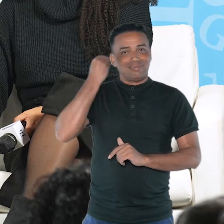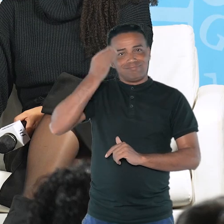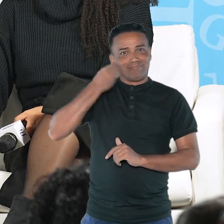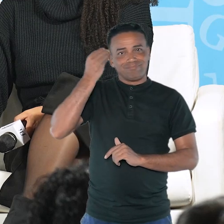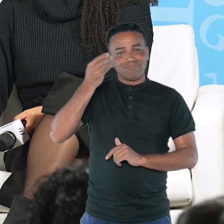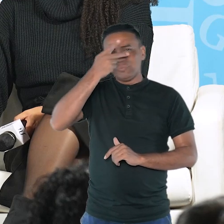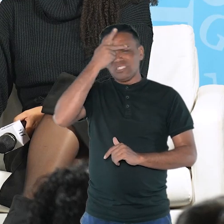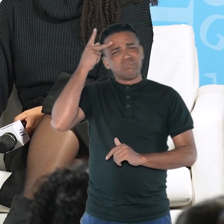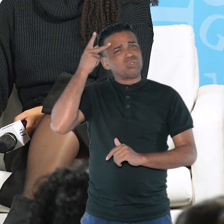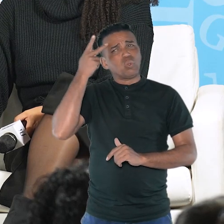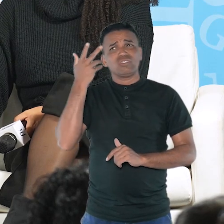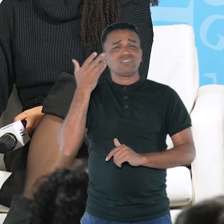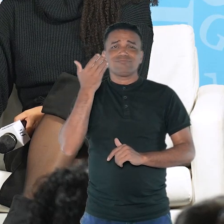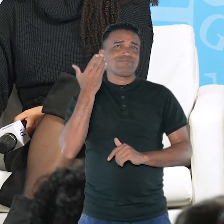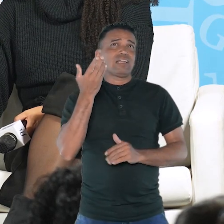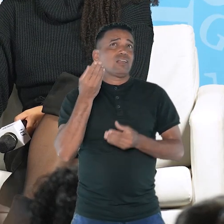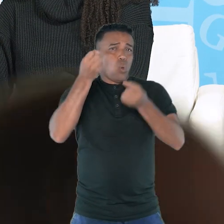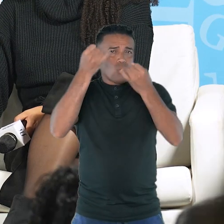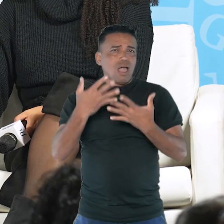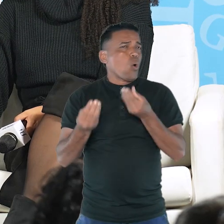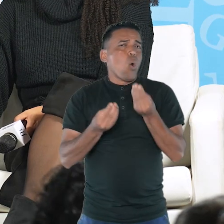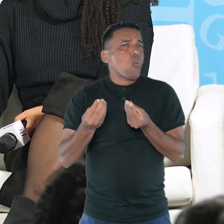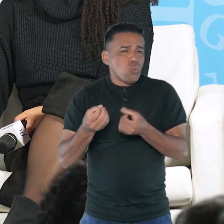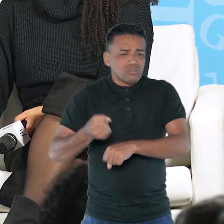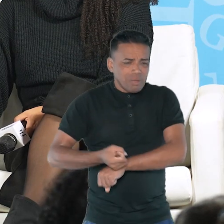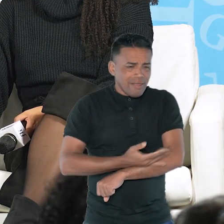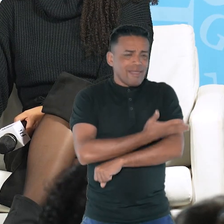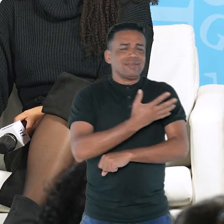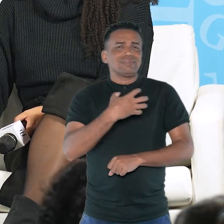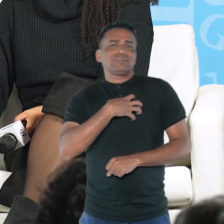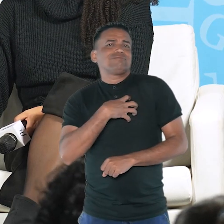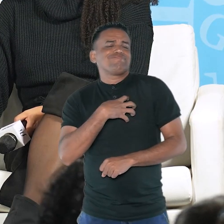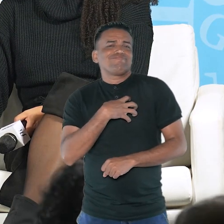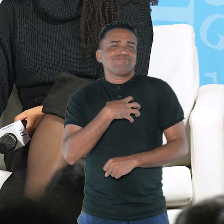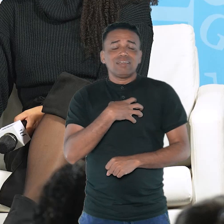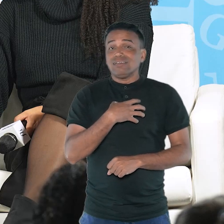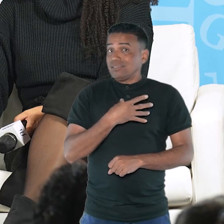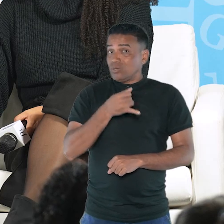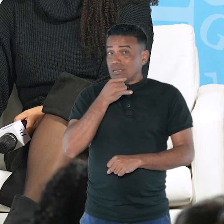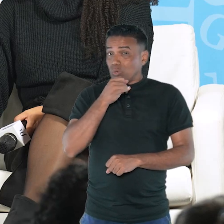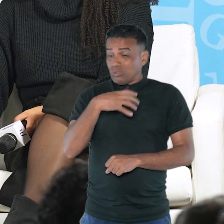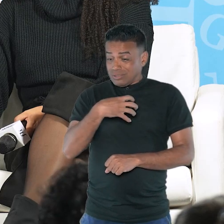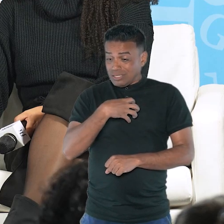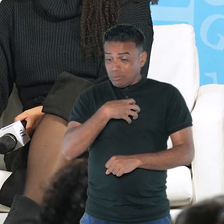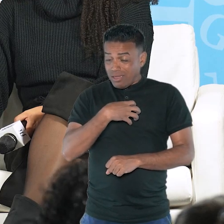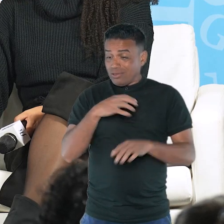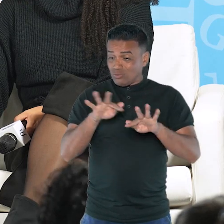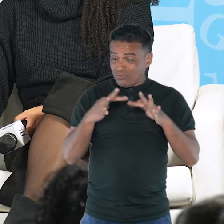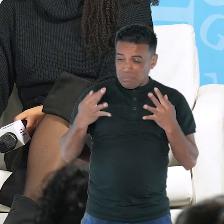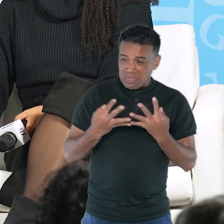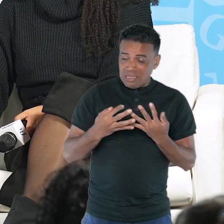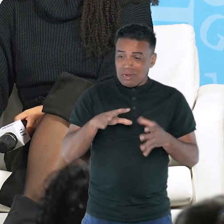Como que foi isso, né? Qual que foi essa vivência? Quais foram os sentimentos? Porque a gente tem um sentimento de pertencimento quando a gente vem da